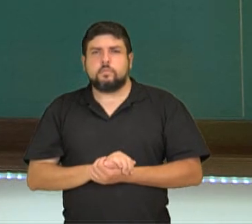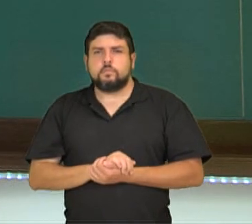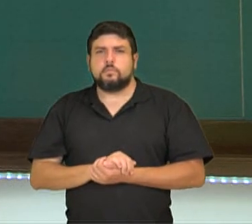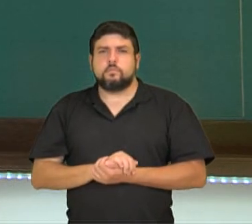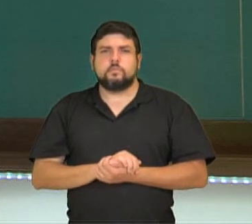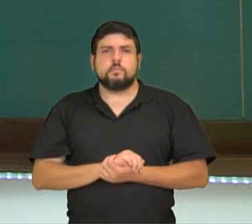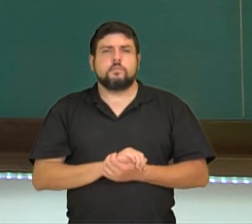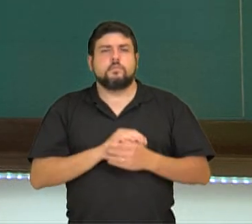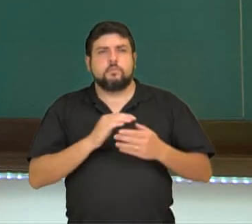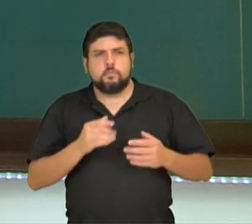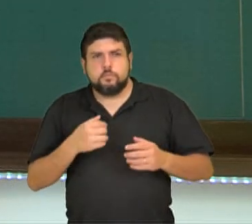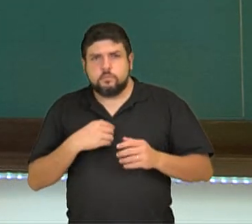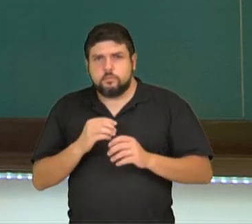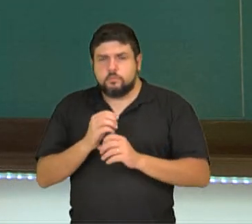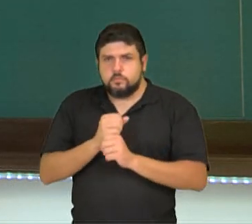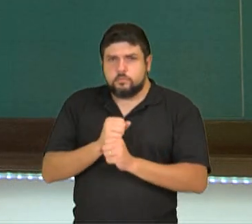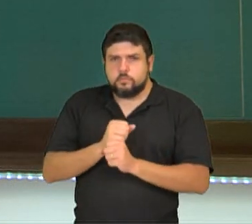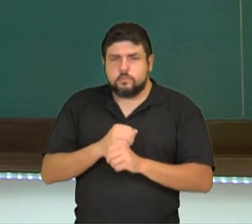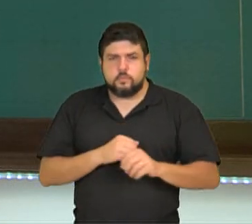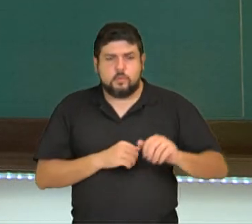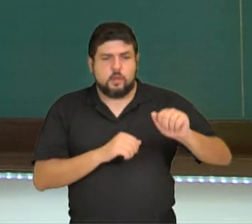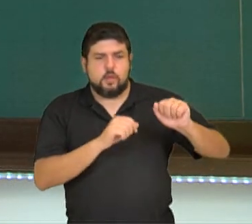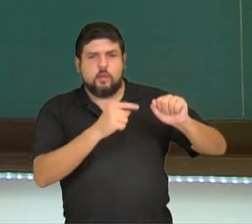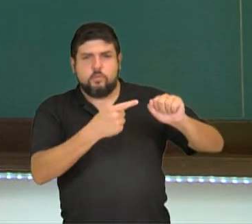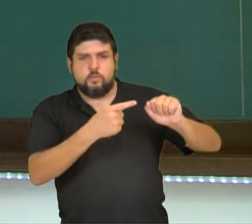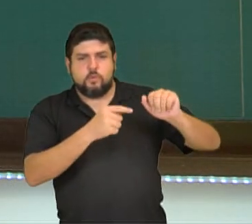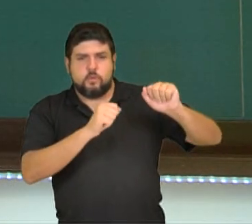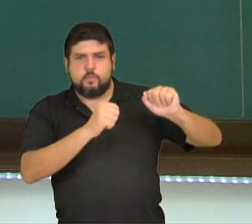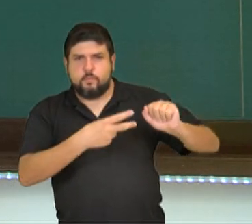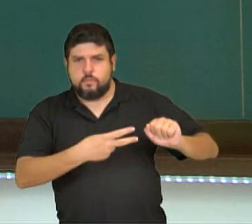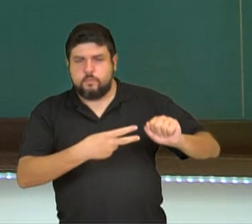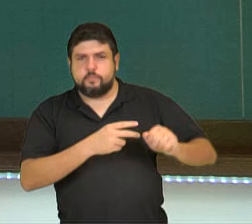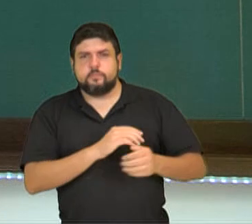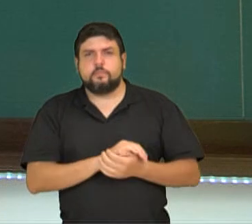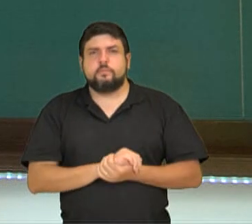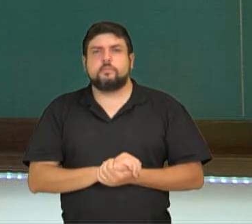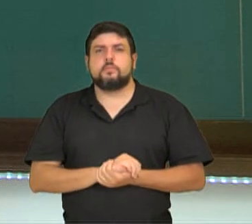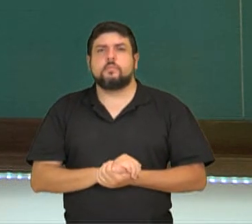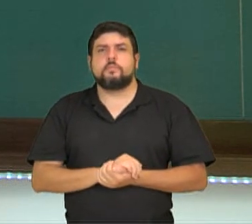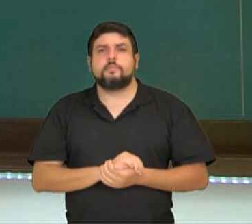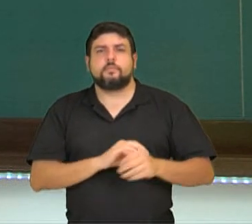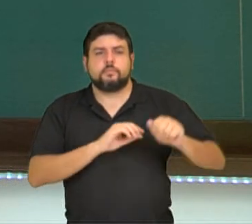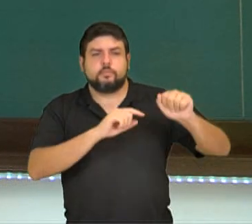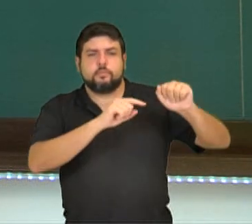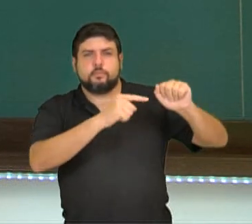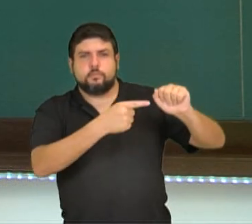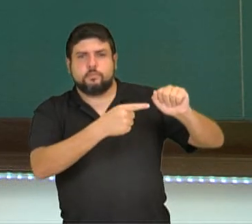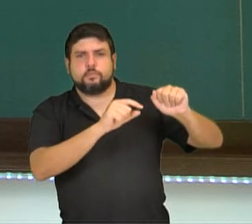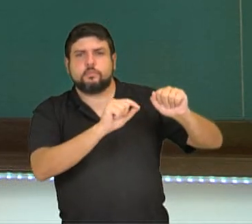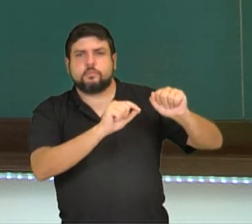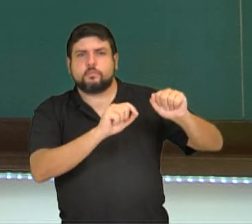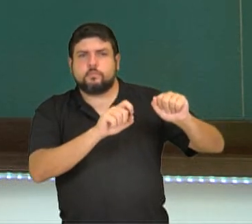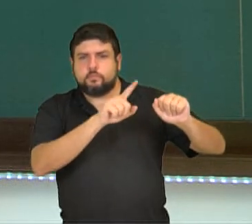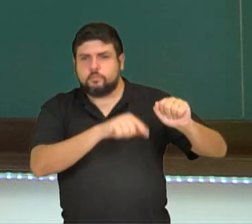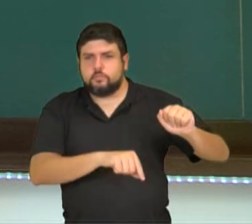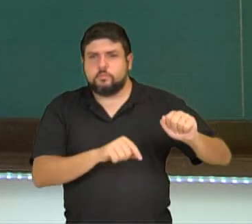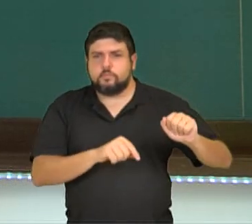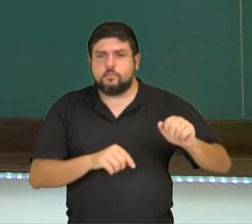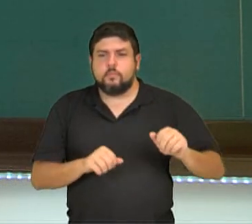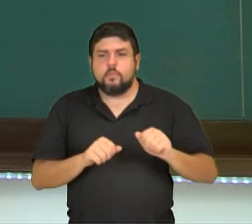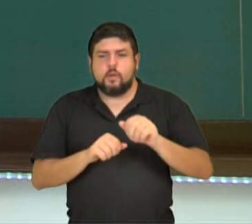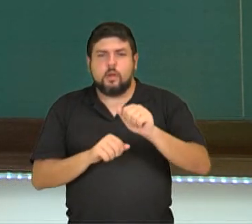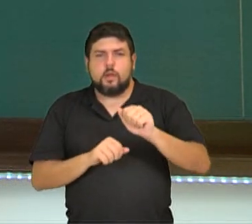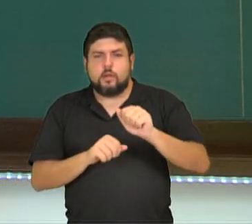por partes primeiro. Ó, área 1, área 2, tá bom? Então a área 1 é um retângulo A por